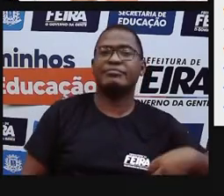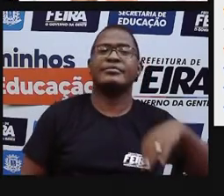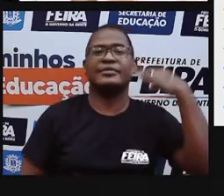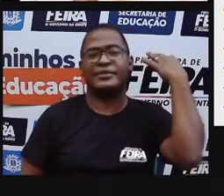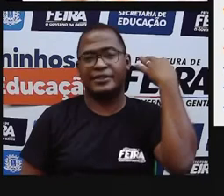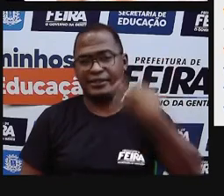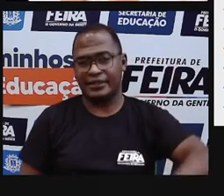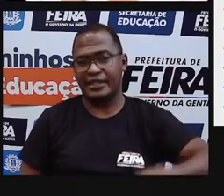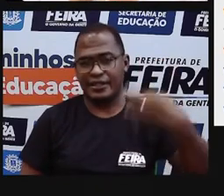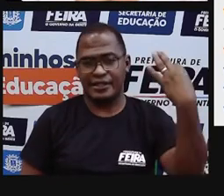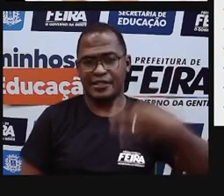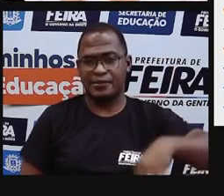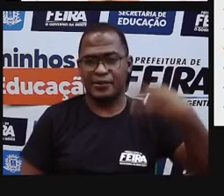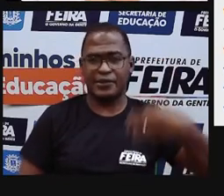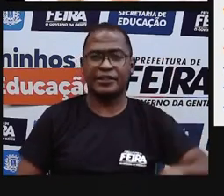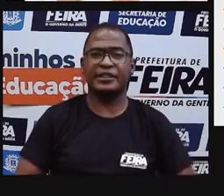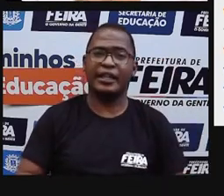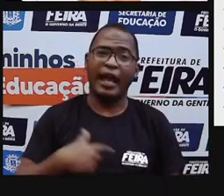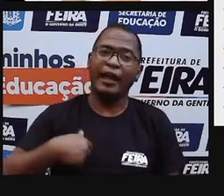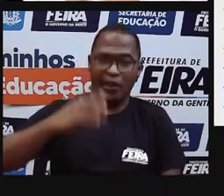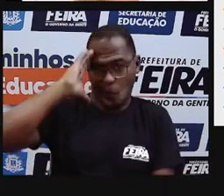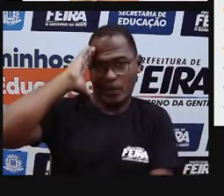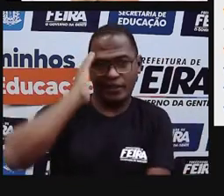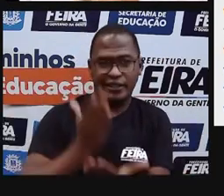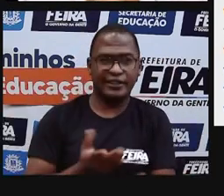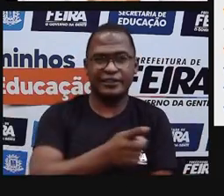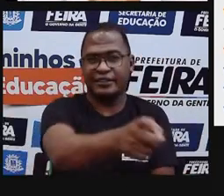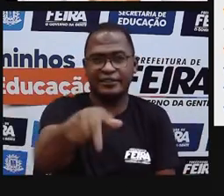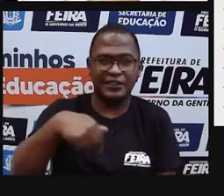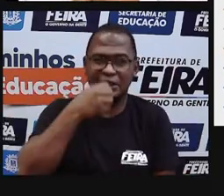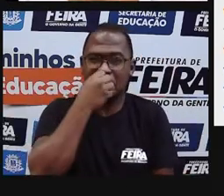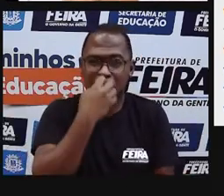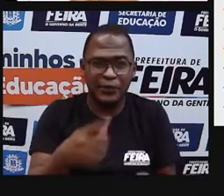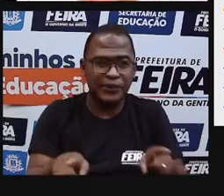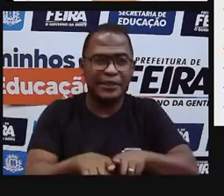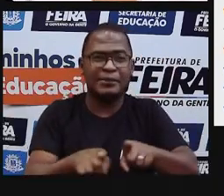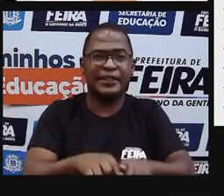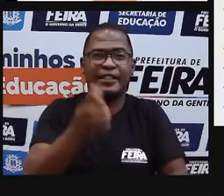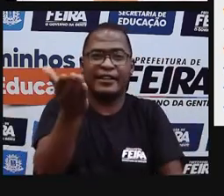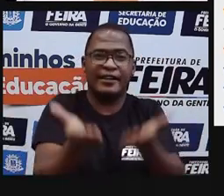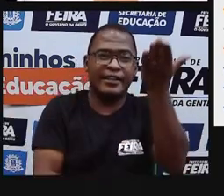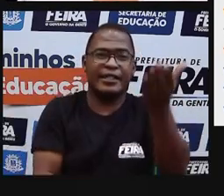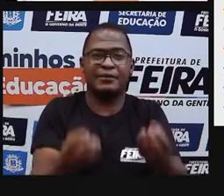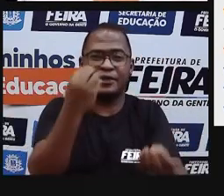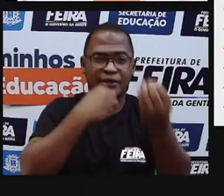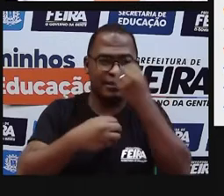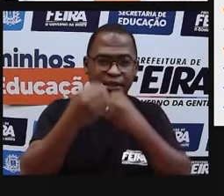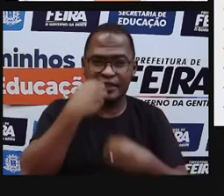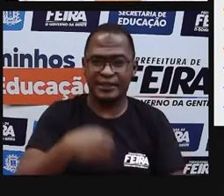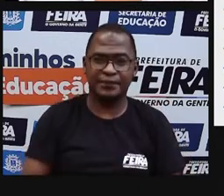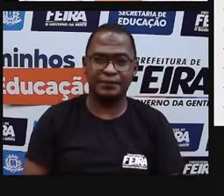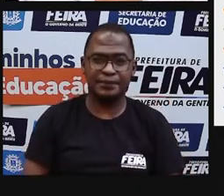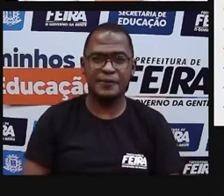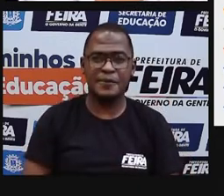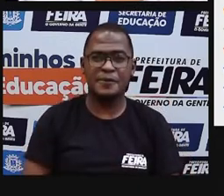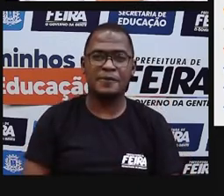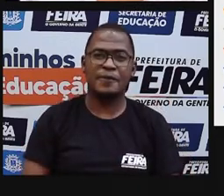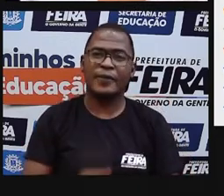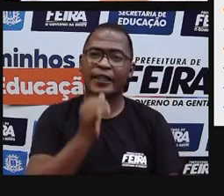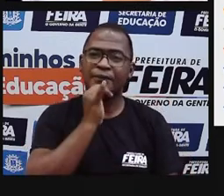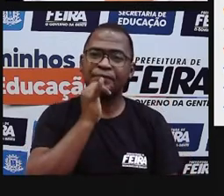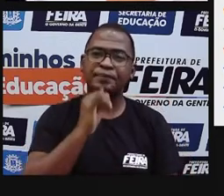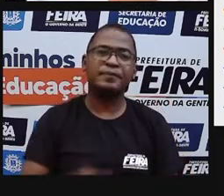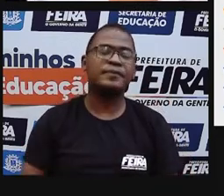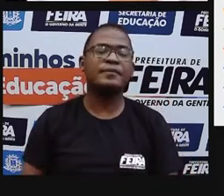Certa resposta. Espero que vocês estejam mantendo uma alimentação saudável. Agora tem aí, ó. A banha de porco orgânica é